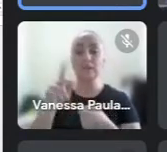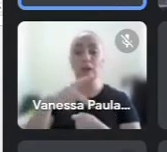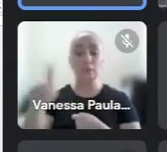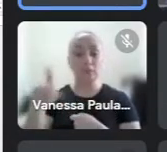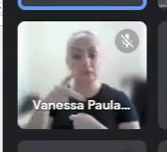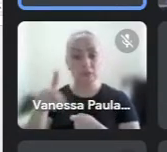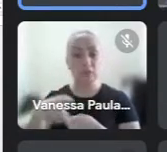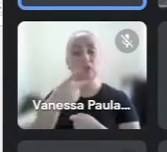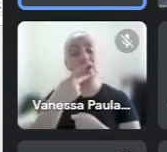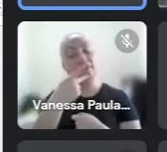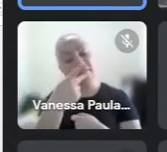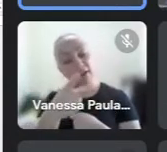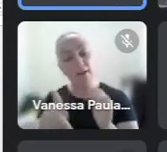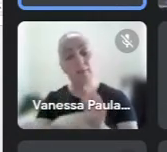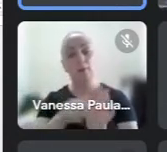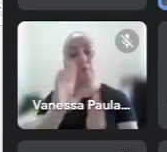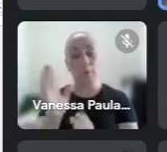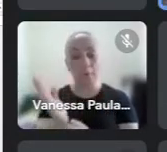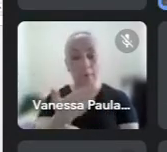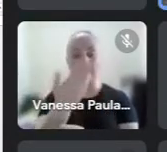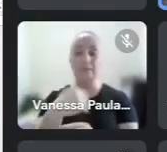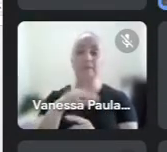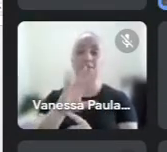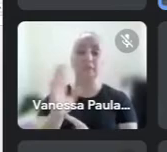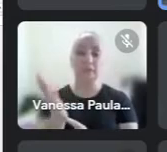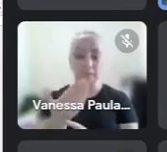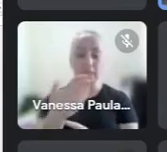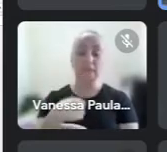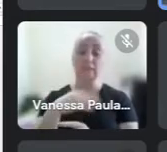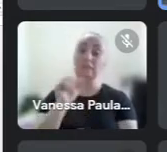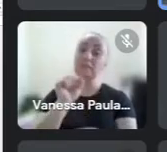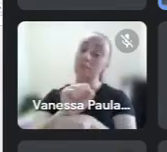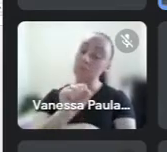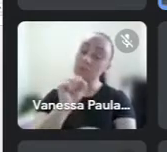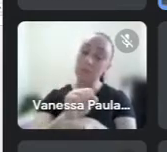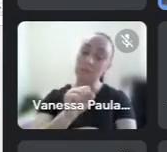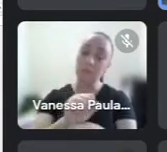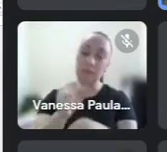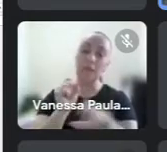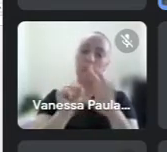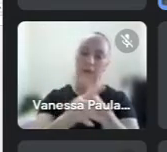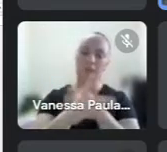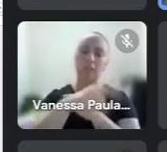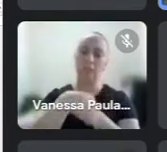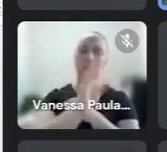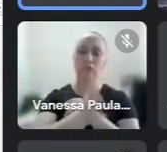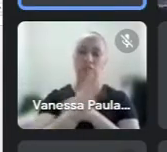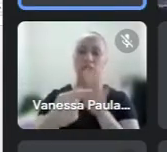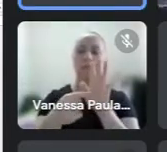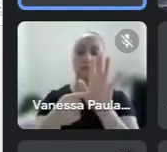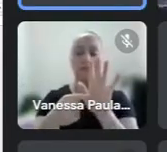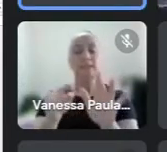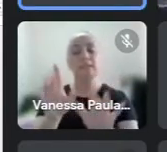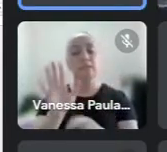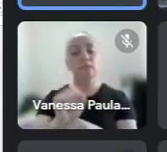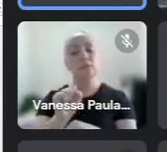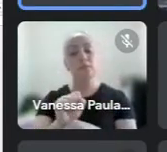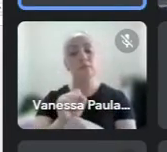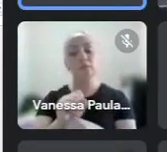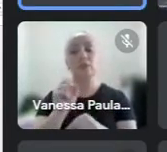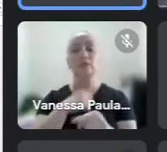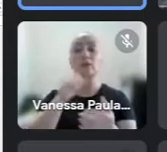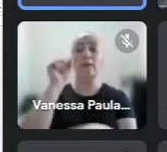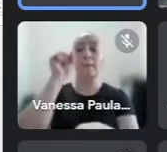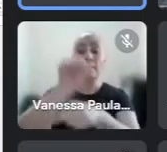passa, né? Ou tão próximo, os meninos vão passando. Eu passei, exatamente. Passei então só descompartilhe o